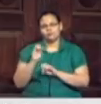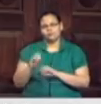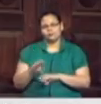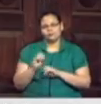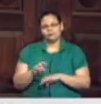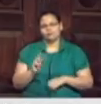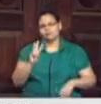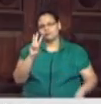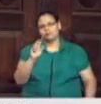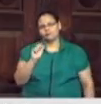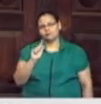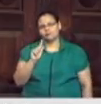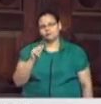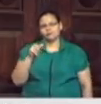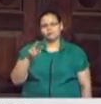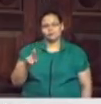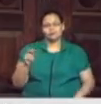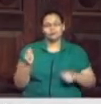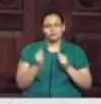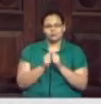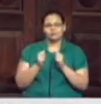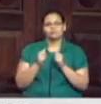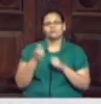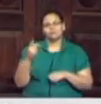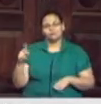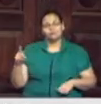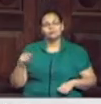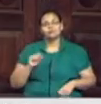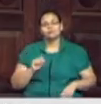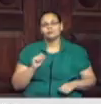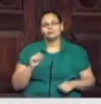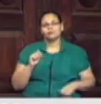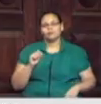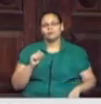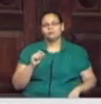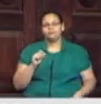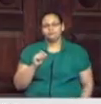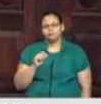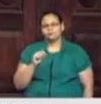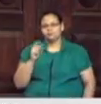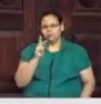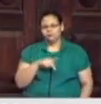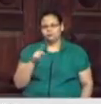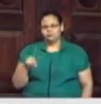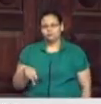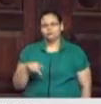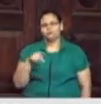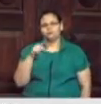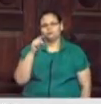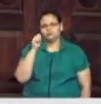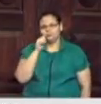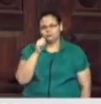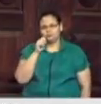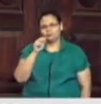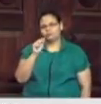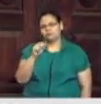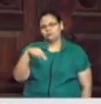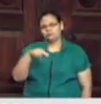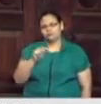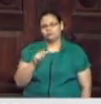Wagner Victor, e parte de sua equipe, em especial a superintendente professora Ana Paula Velasco,